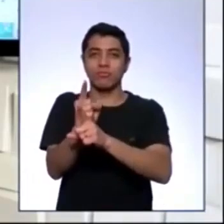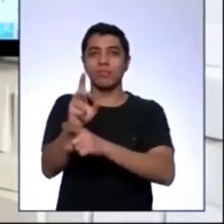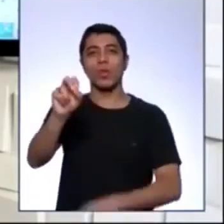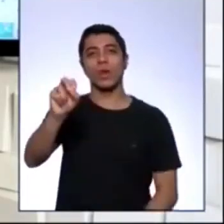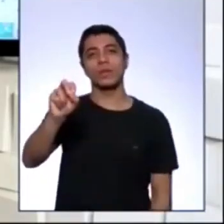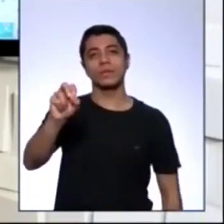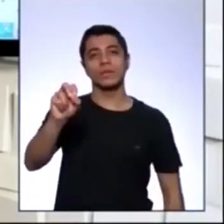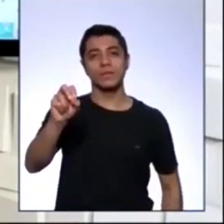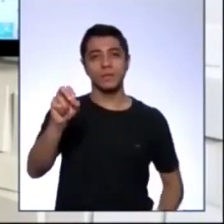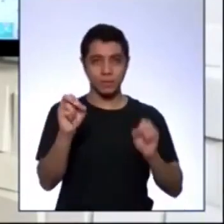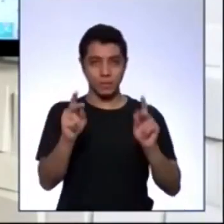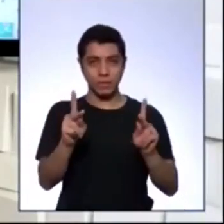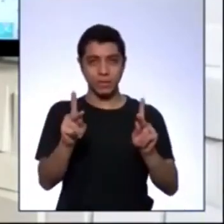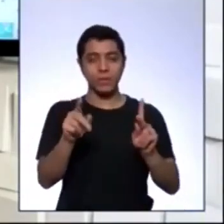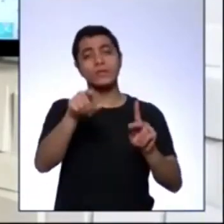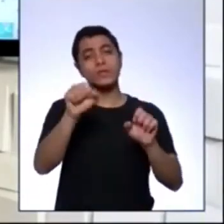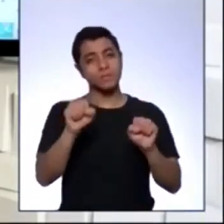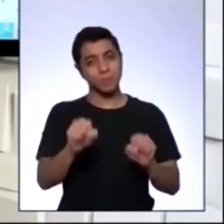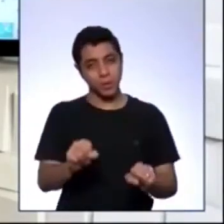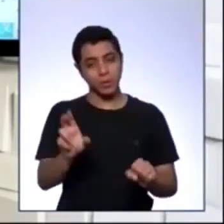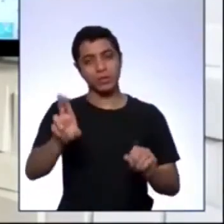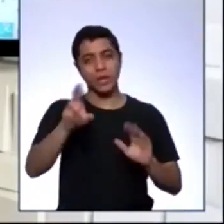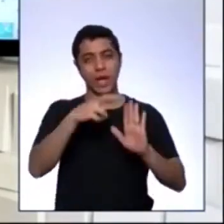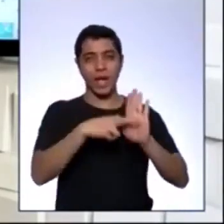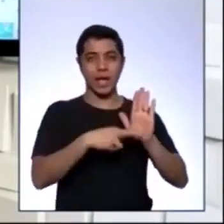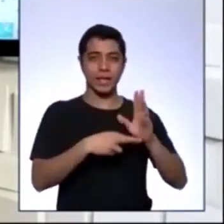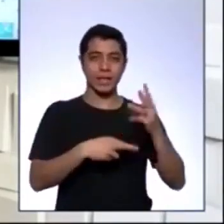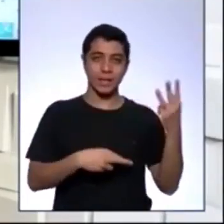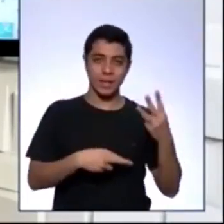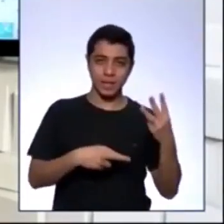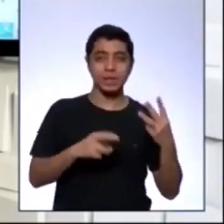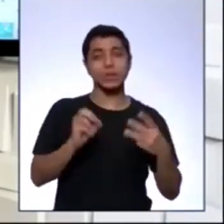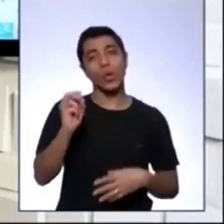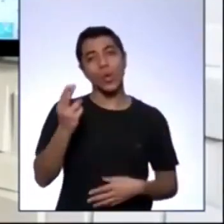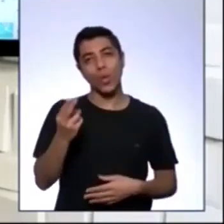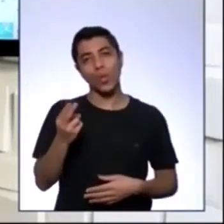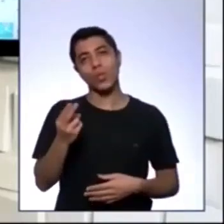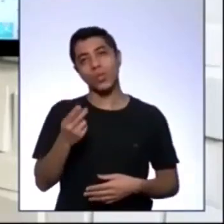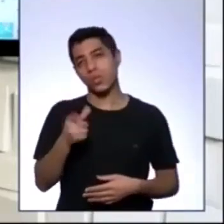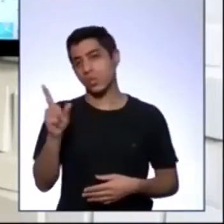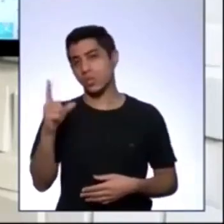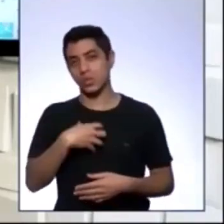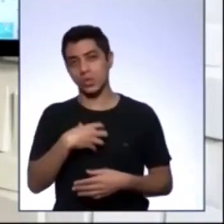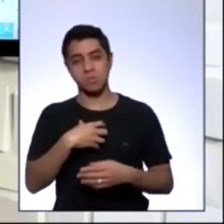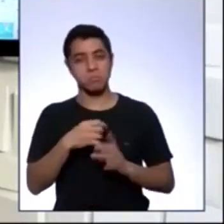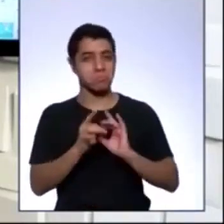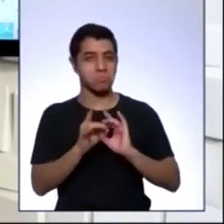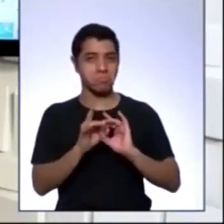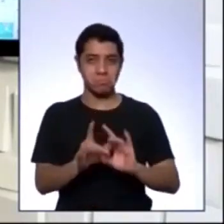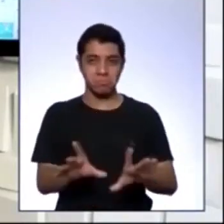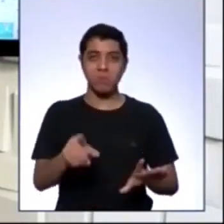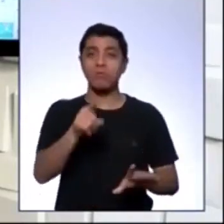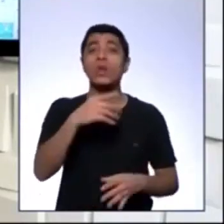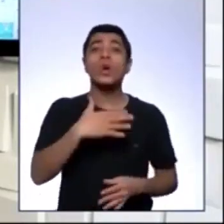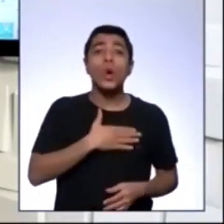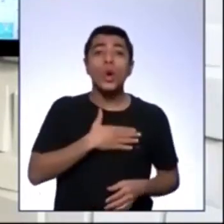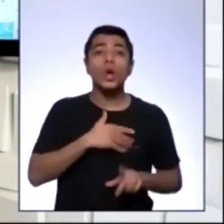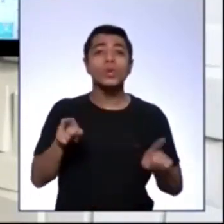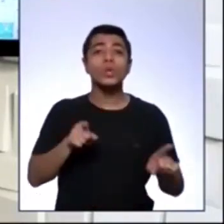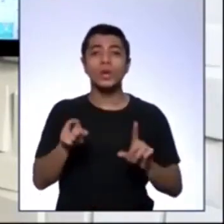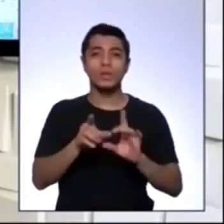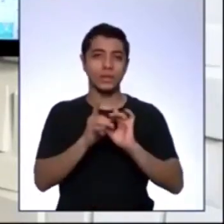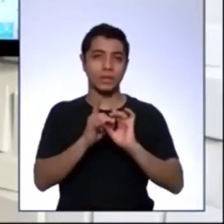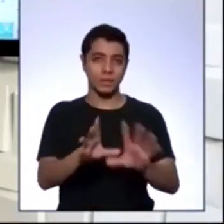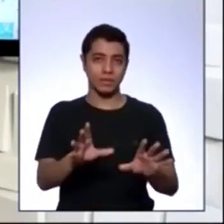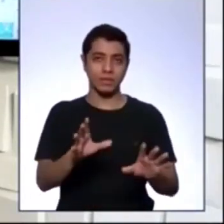fazer regra de três o que você se sentir mais confortável o que eu tenho para te ensinar por